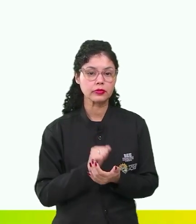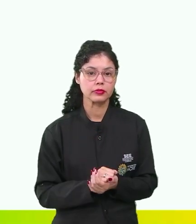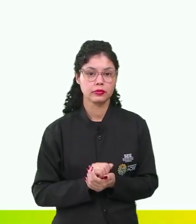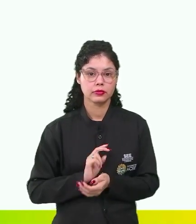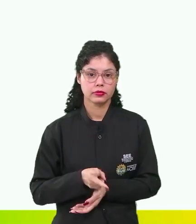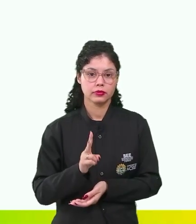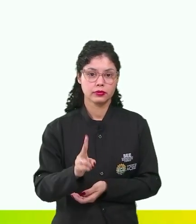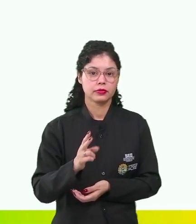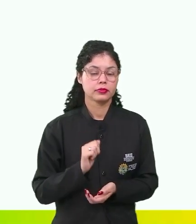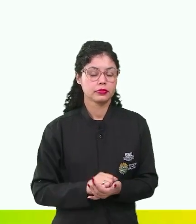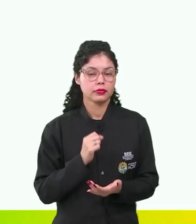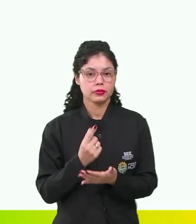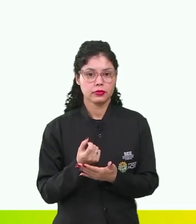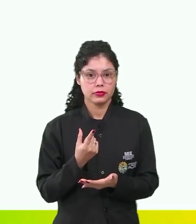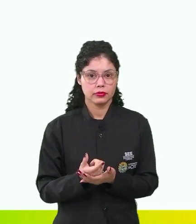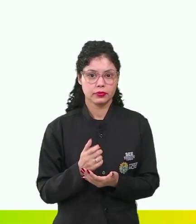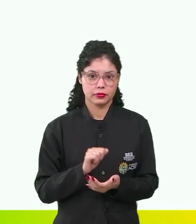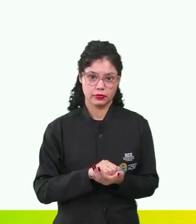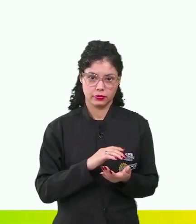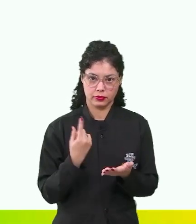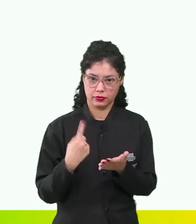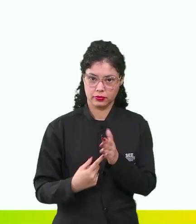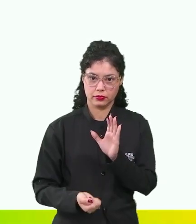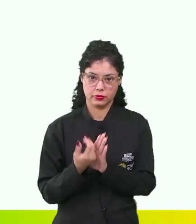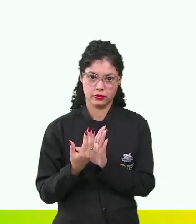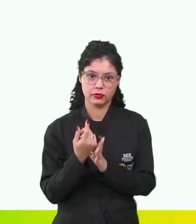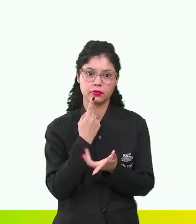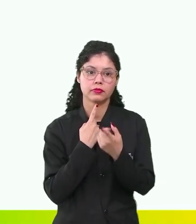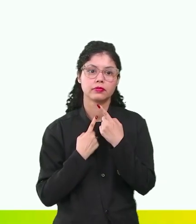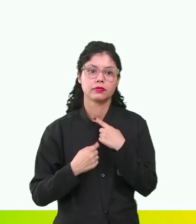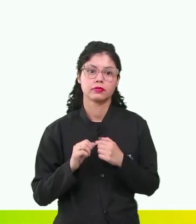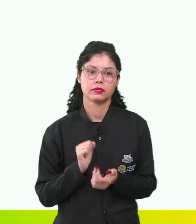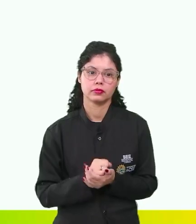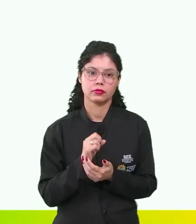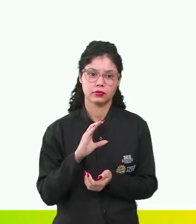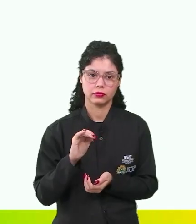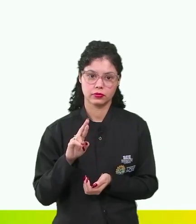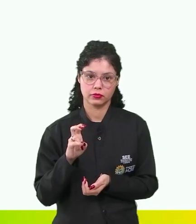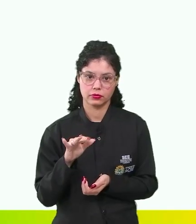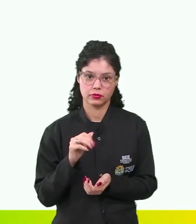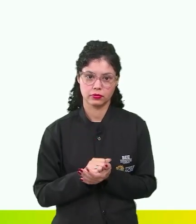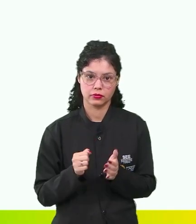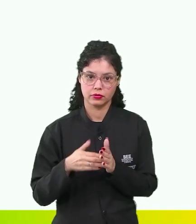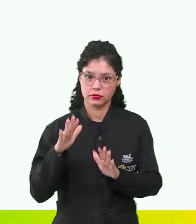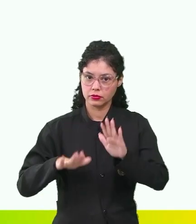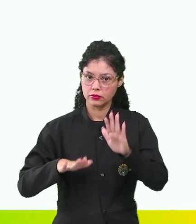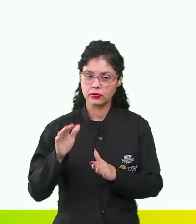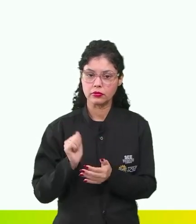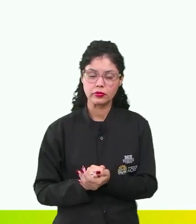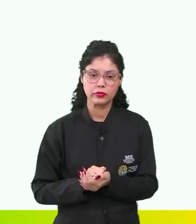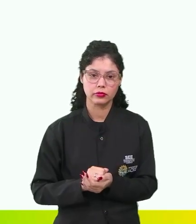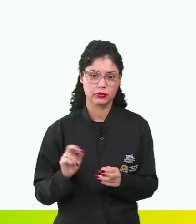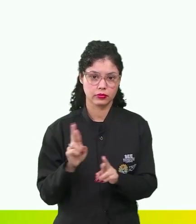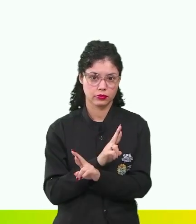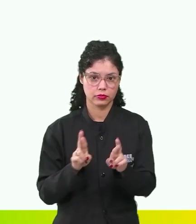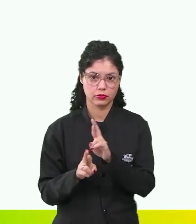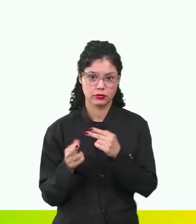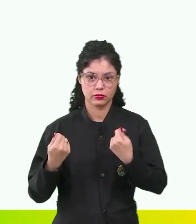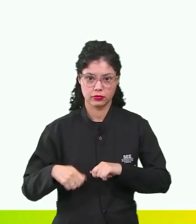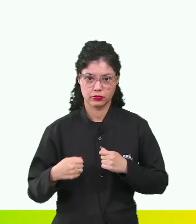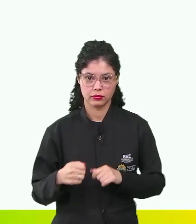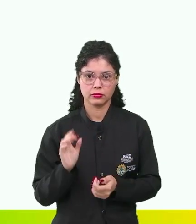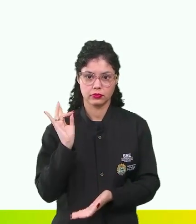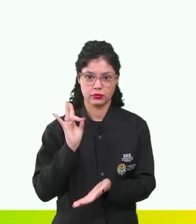a busca contínua por lucros leva à criação de desejos de consumo, muitas vezes não relacionados